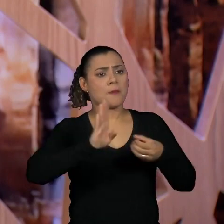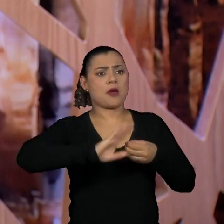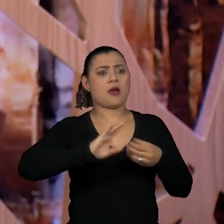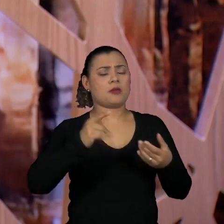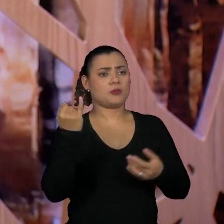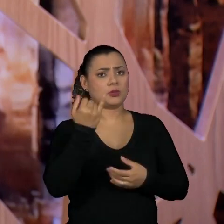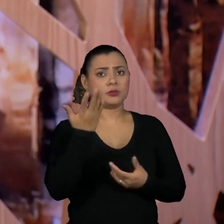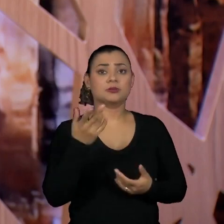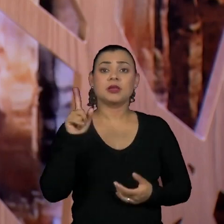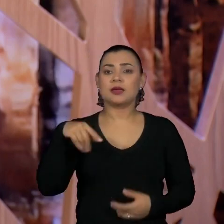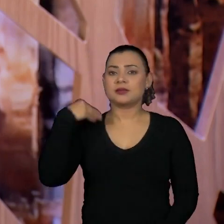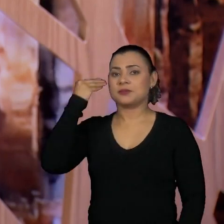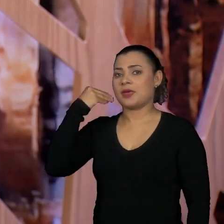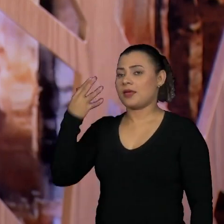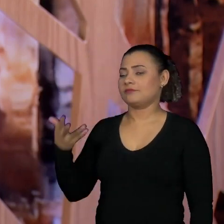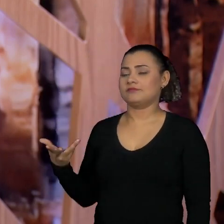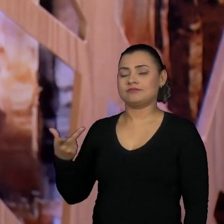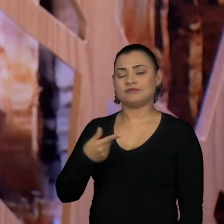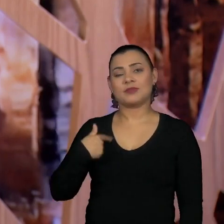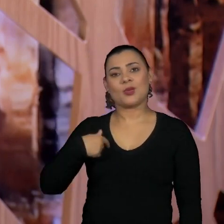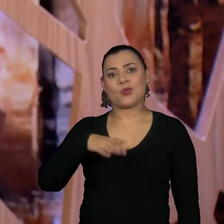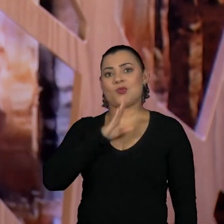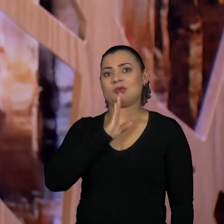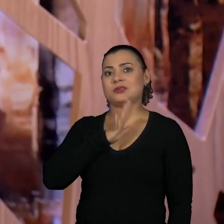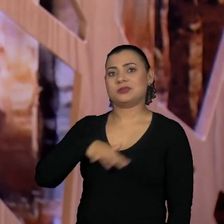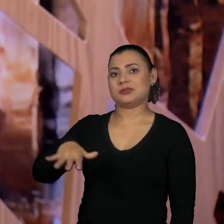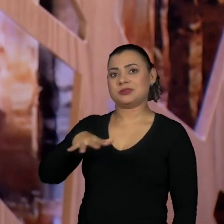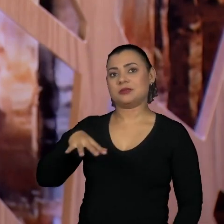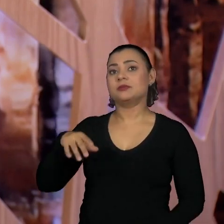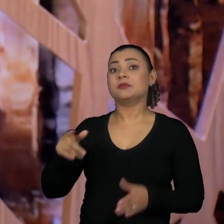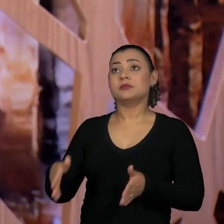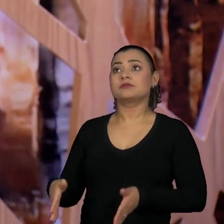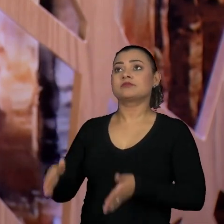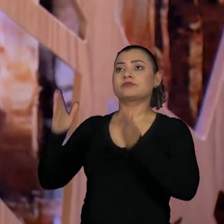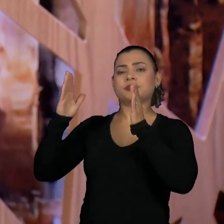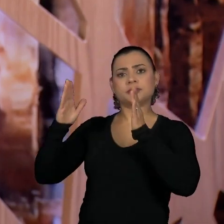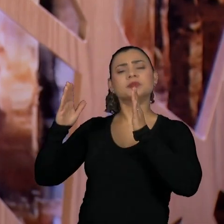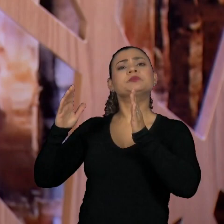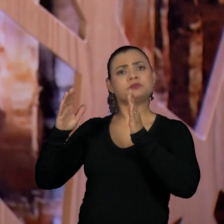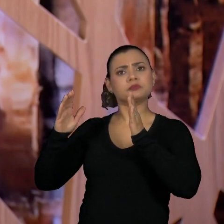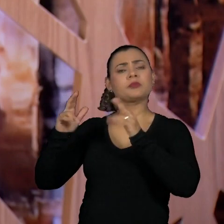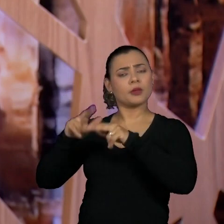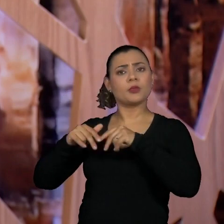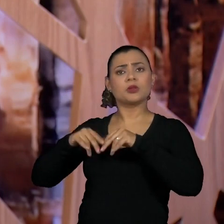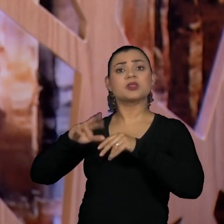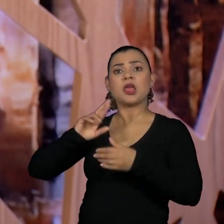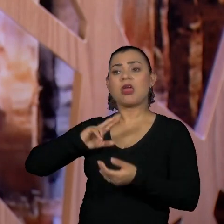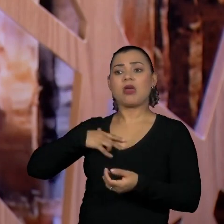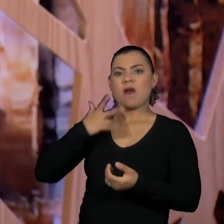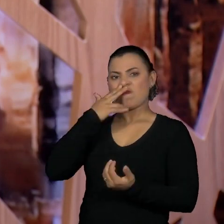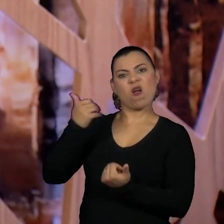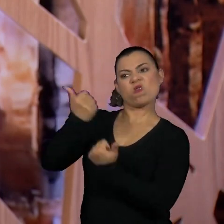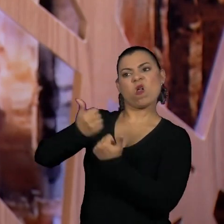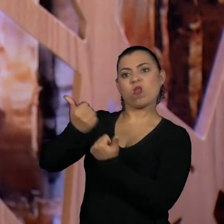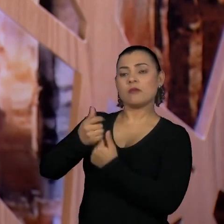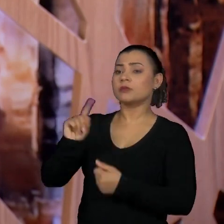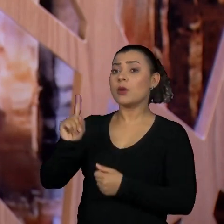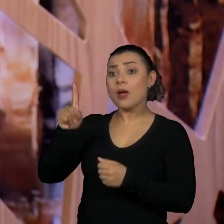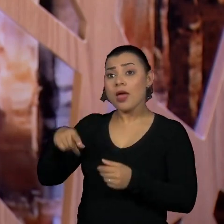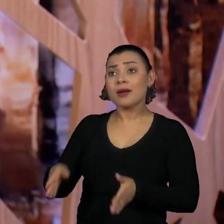experiências mais extraordinárias que eu já tive a oportunidade de conhecer, essa ocupação. E veja, né, um prédio público que era de